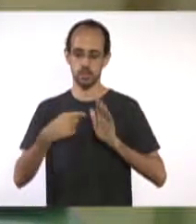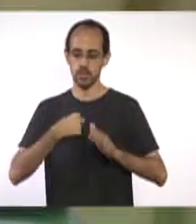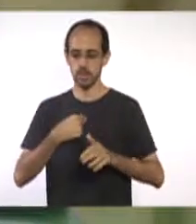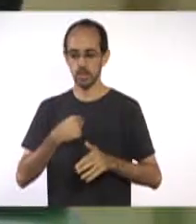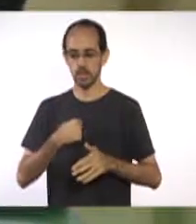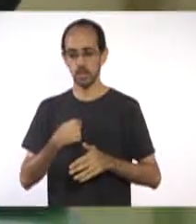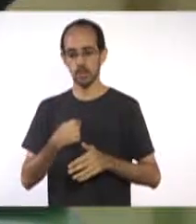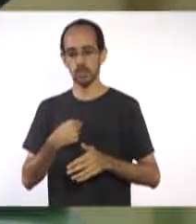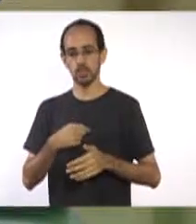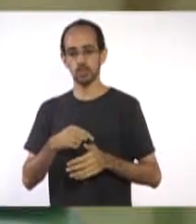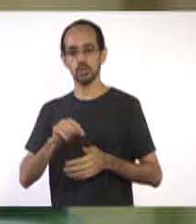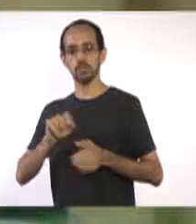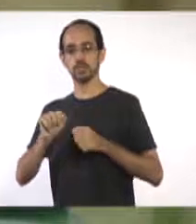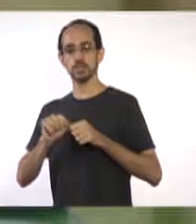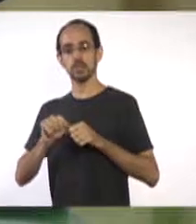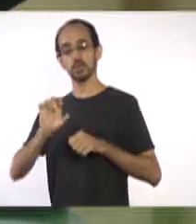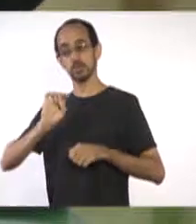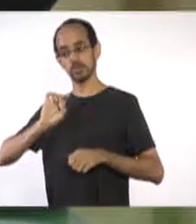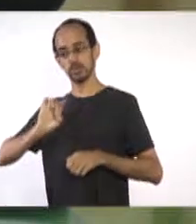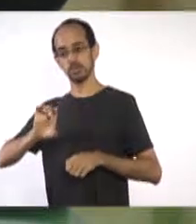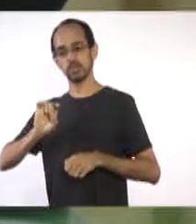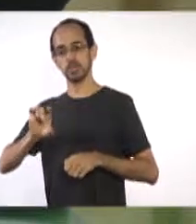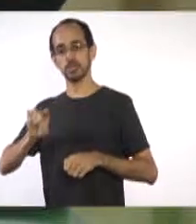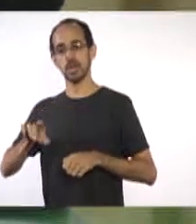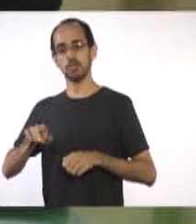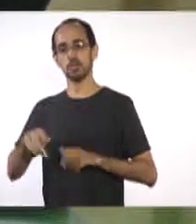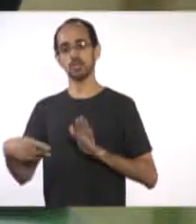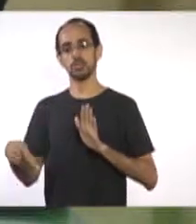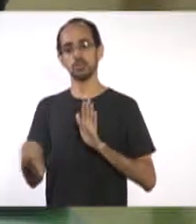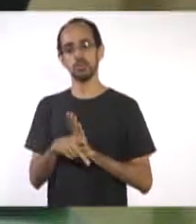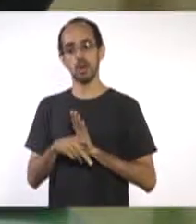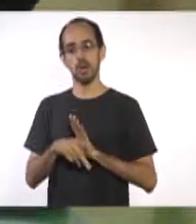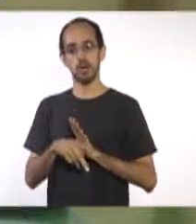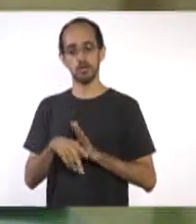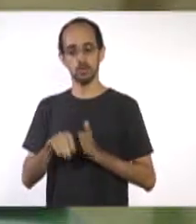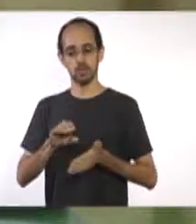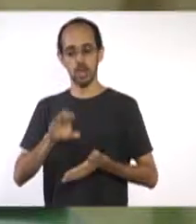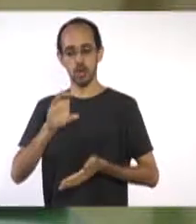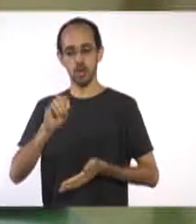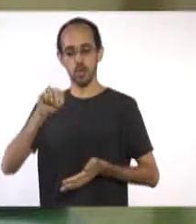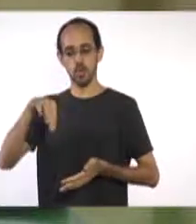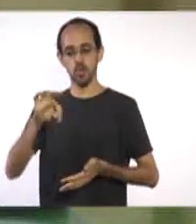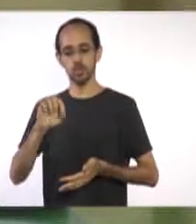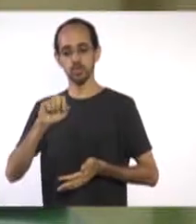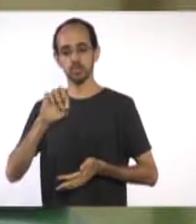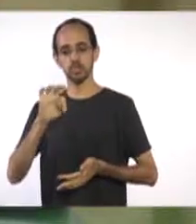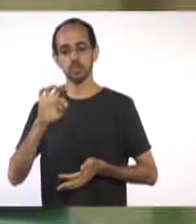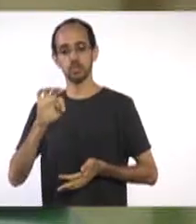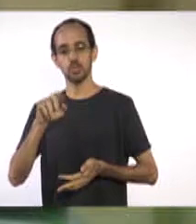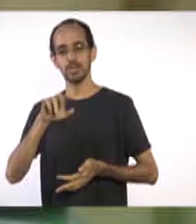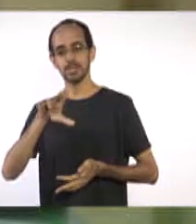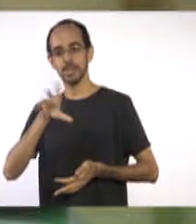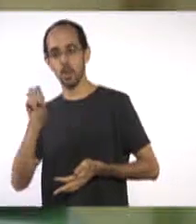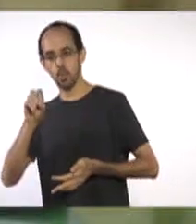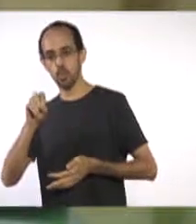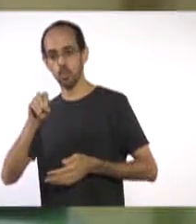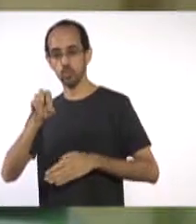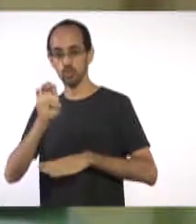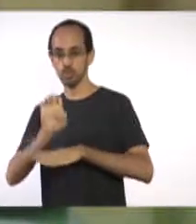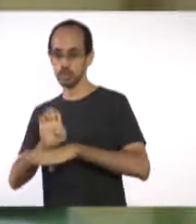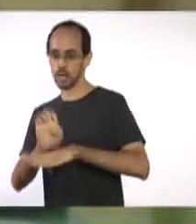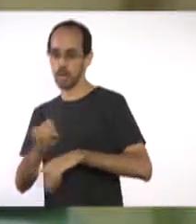estritamente consoante a Constituição da República, a Constituição do Estado e o regimento interno. Permite uma